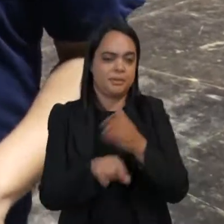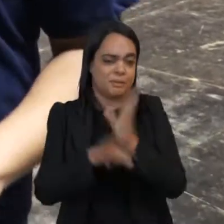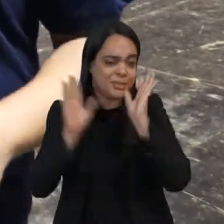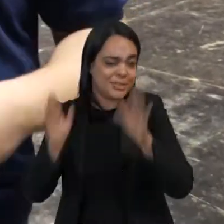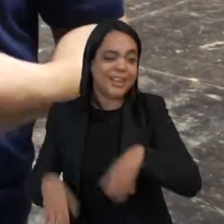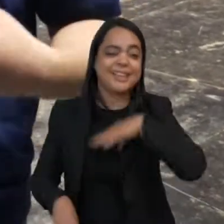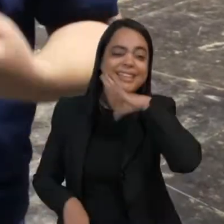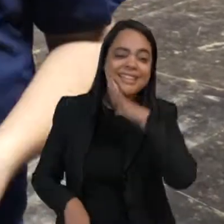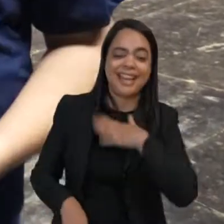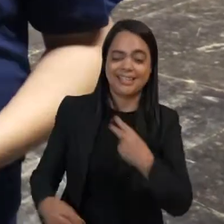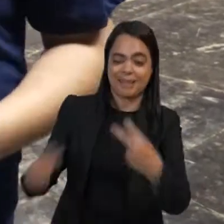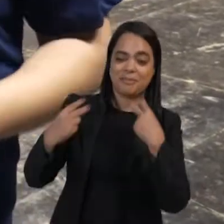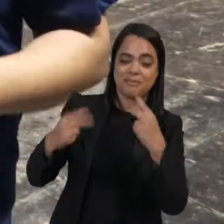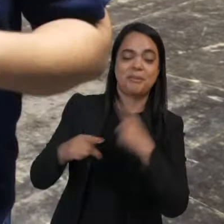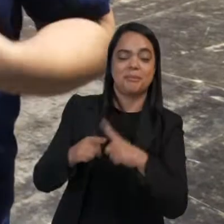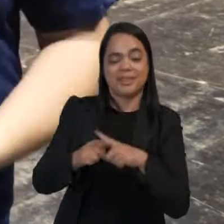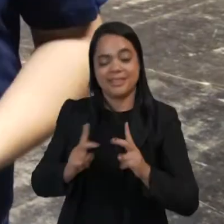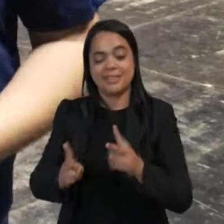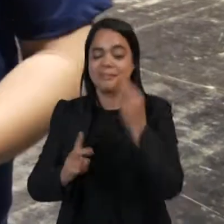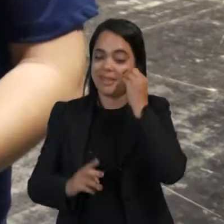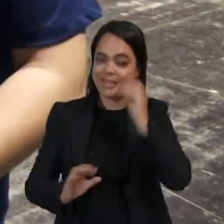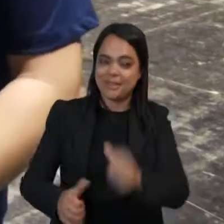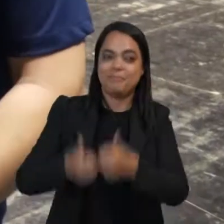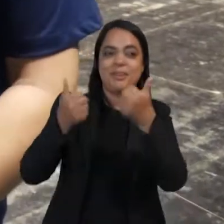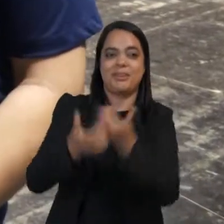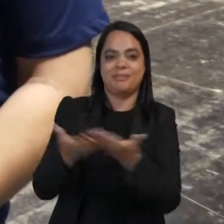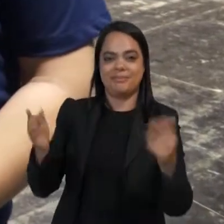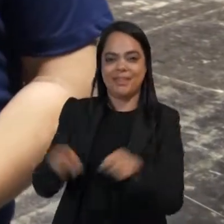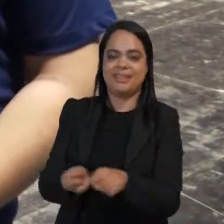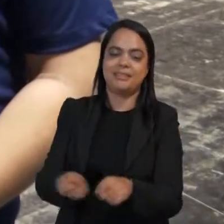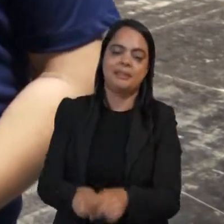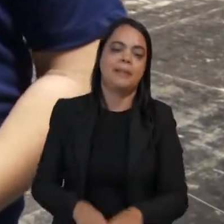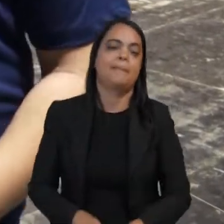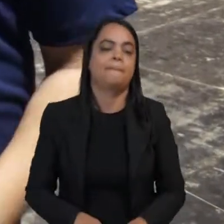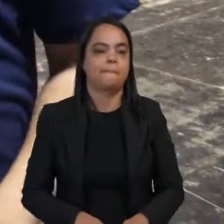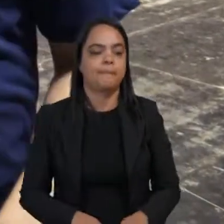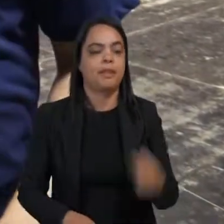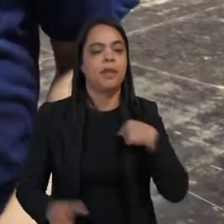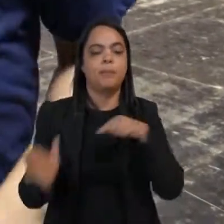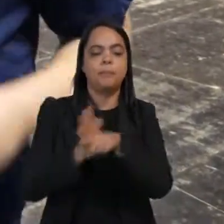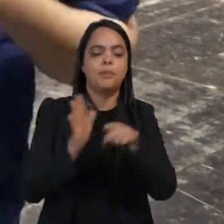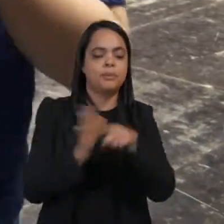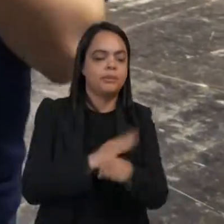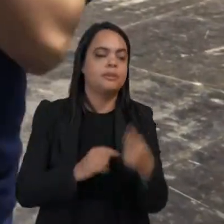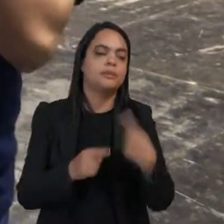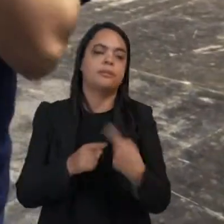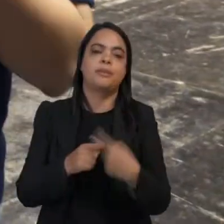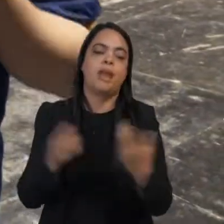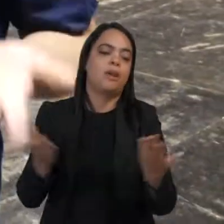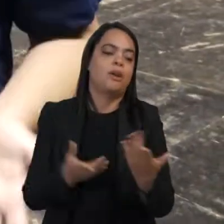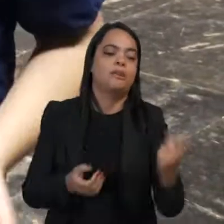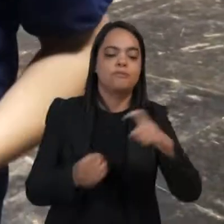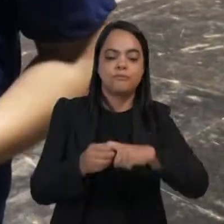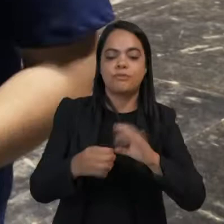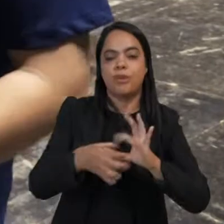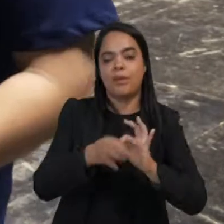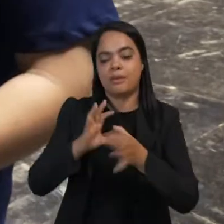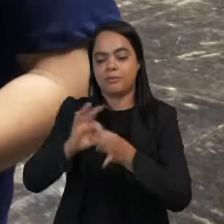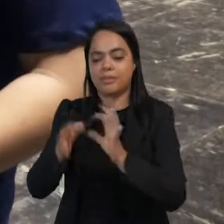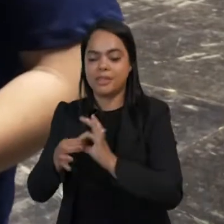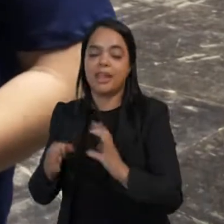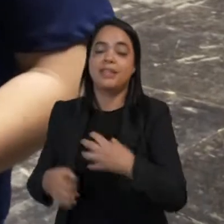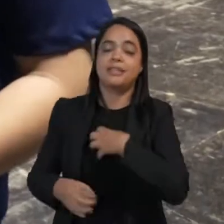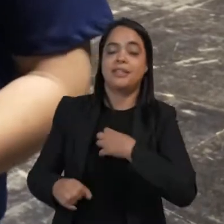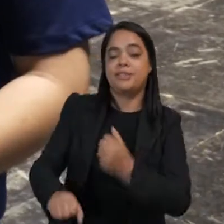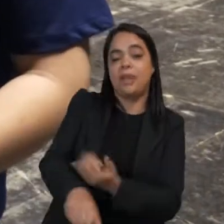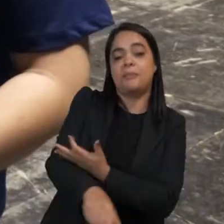de me ver, mas porque a gente sempre está ali buscando essas melhorias para eles também. Uma coisa que eu tô perguntando pra todo mundo, porque, né, voltou a Olimpíada, a gente tá muito